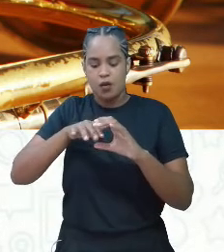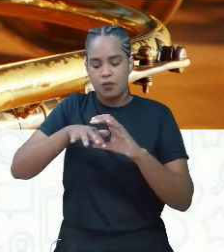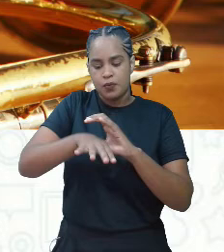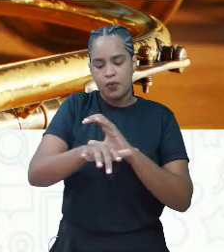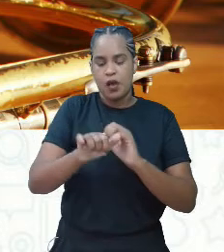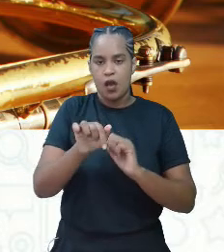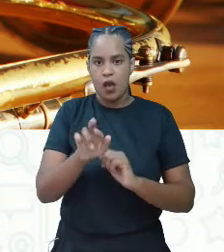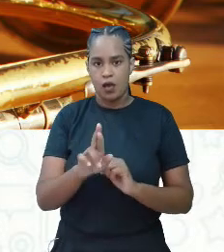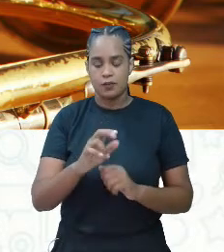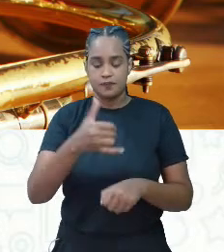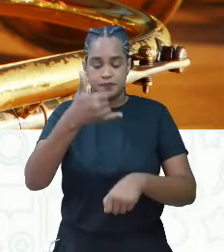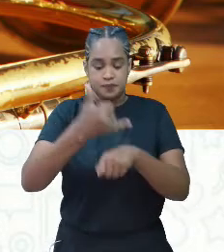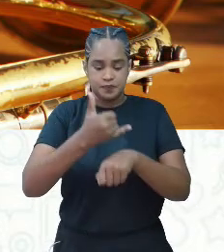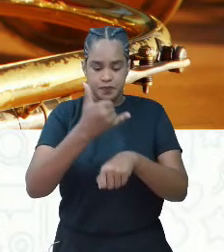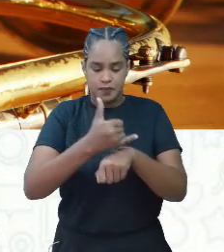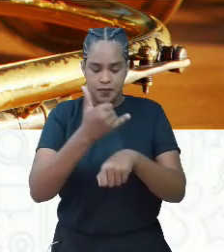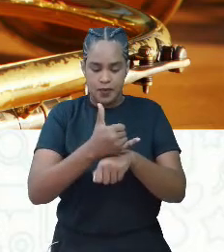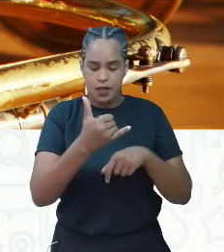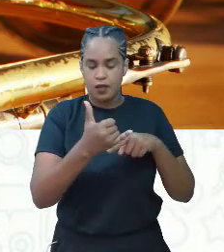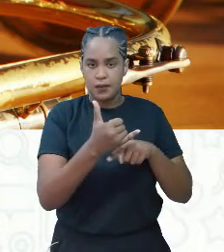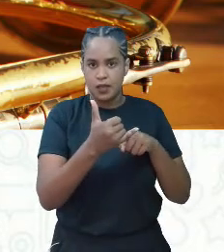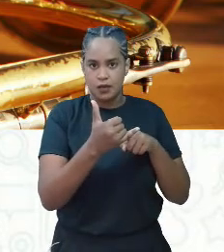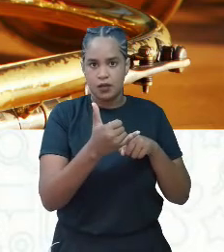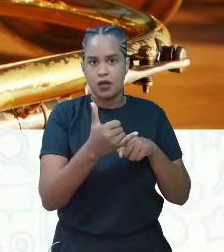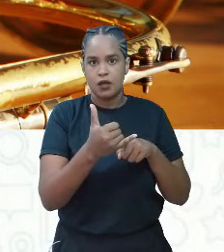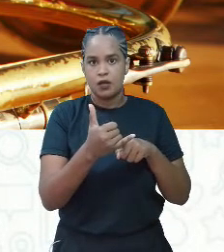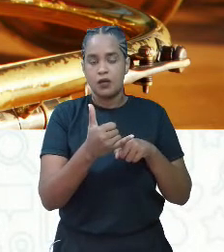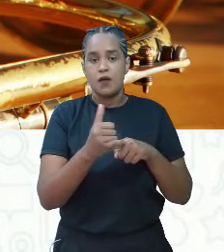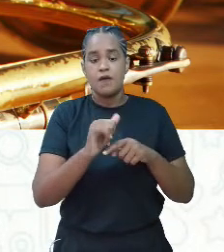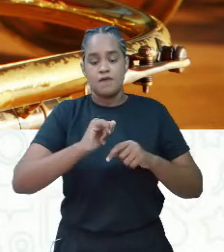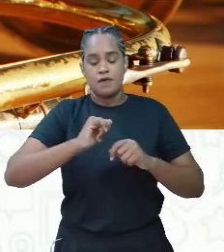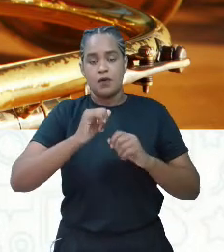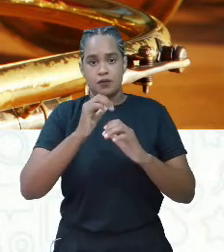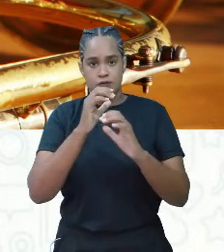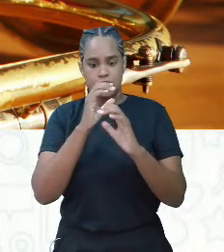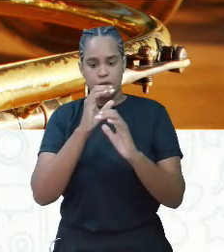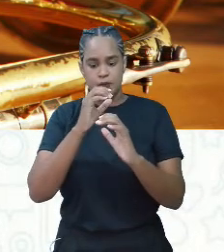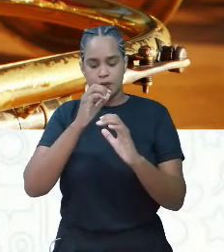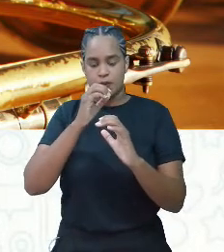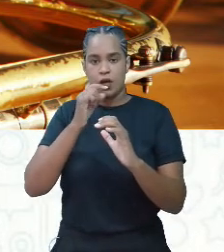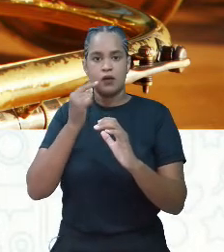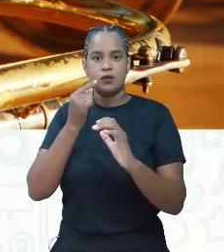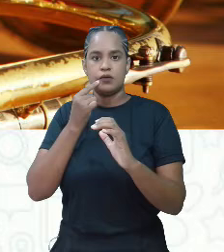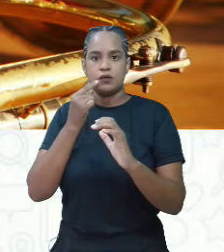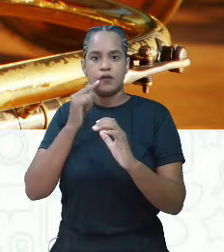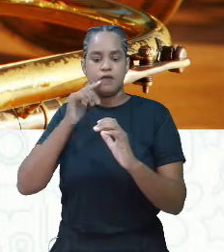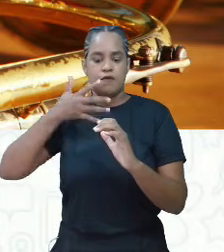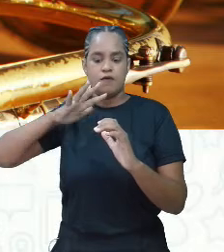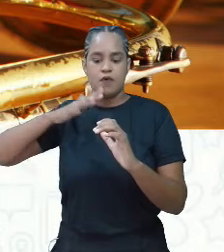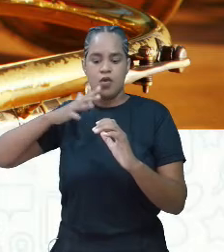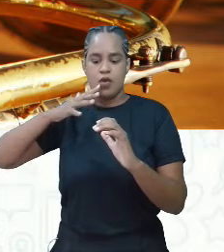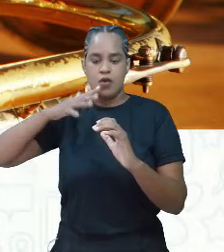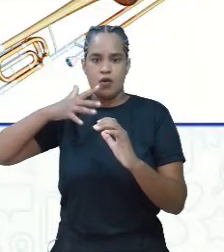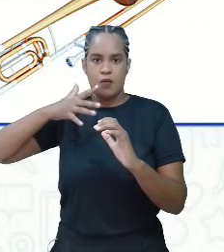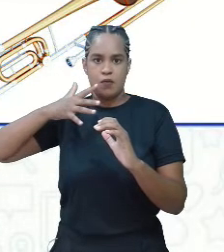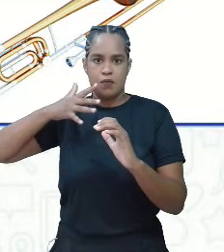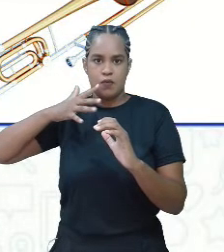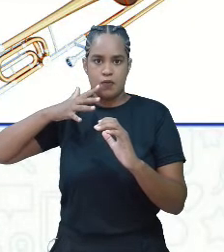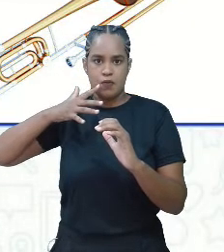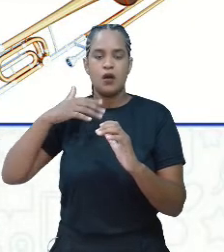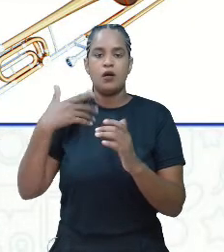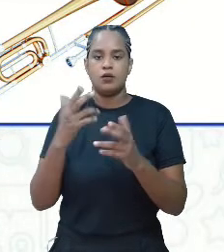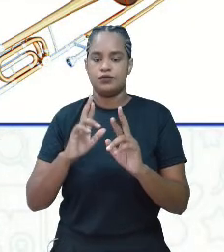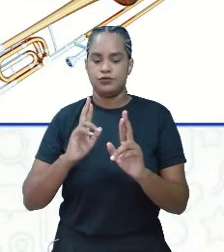metais, o som vai ser produzido pela vibração da boca do instrumentista no bocal.